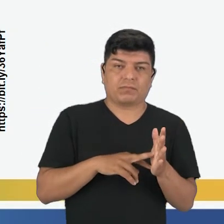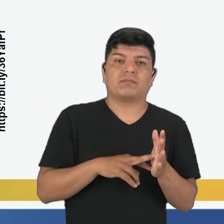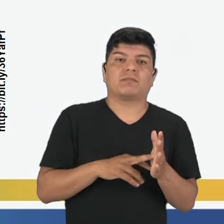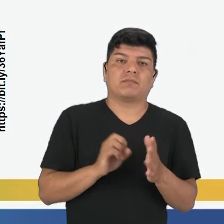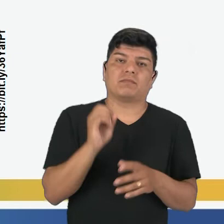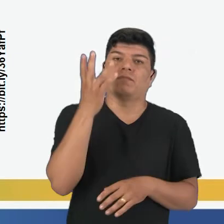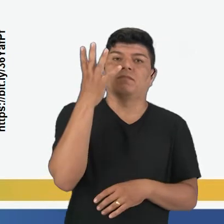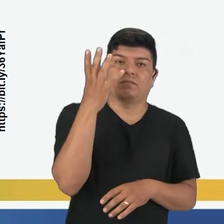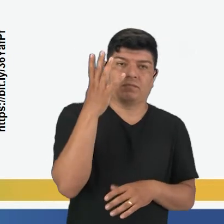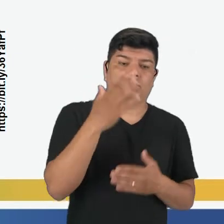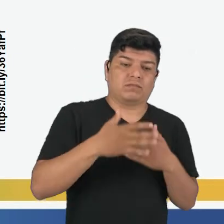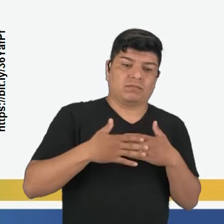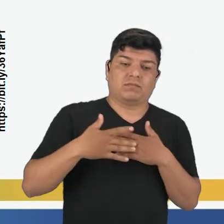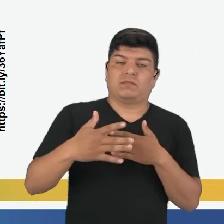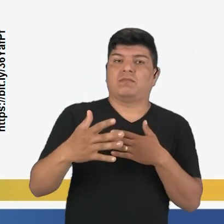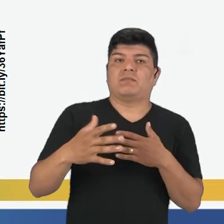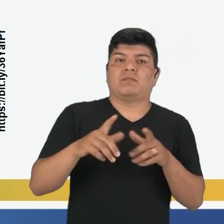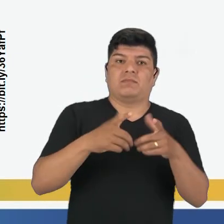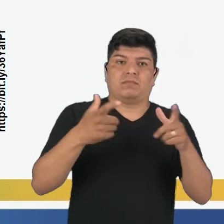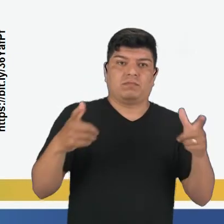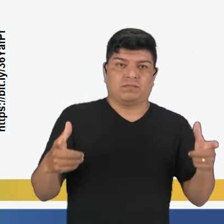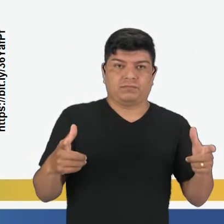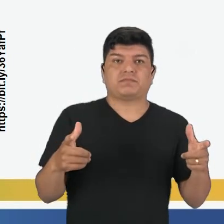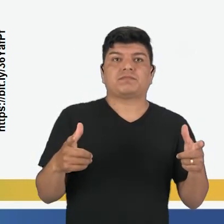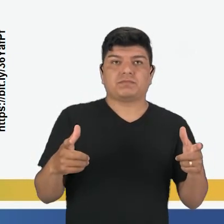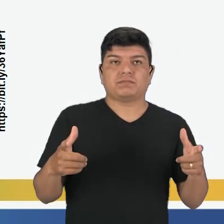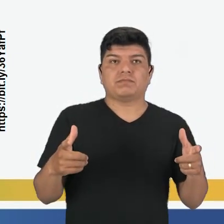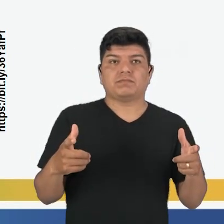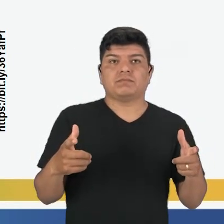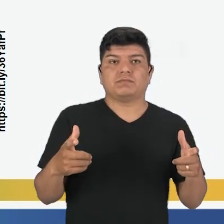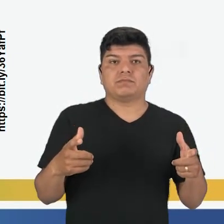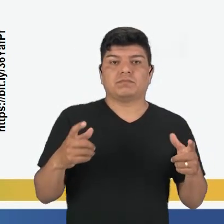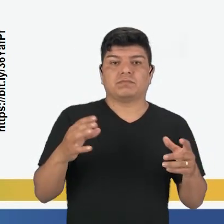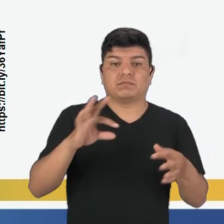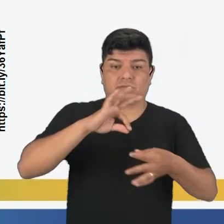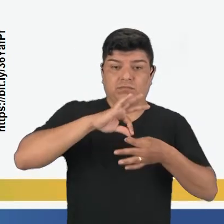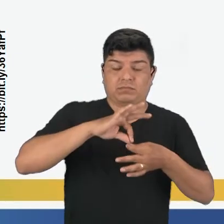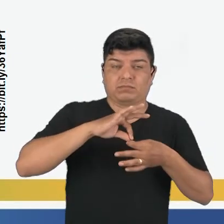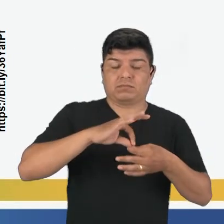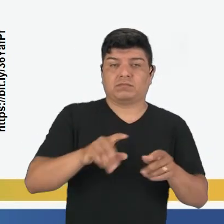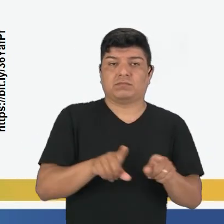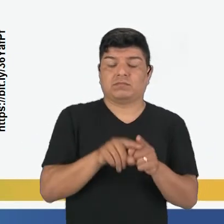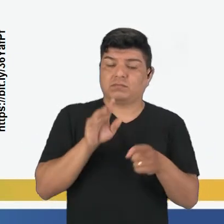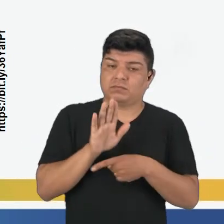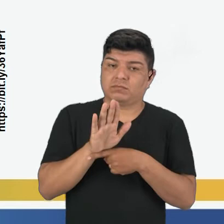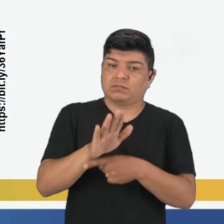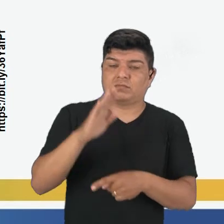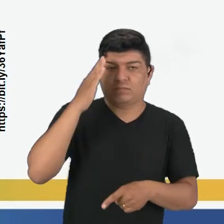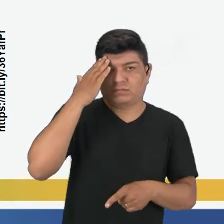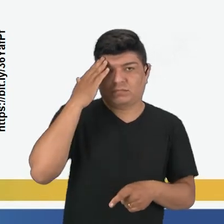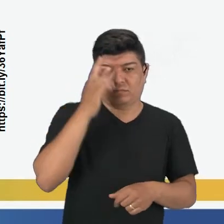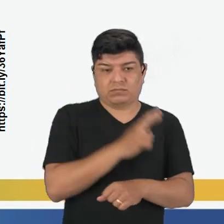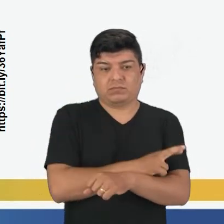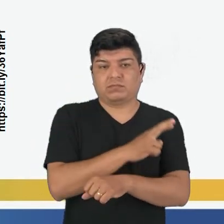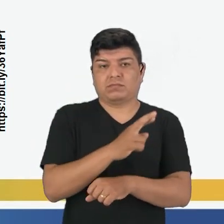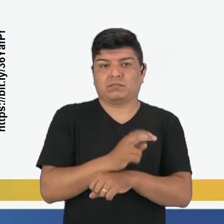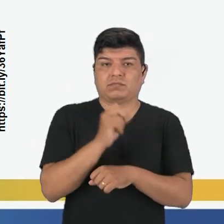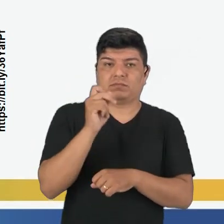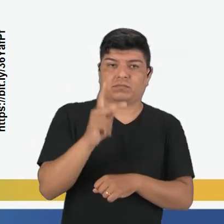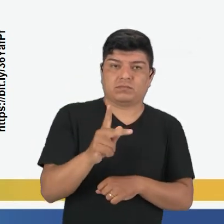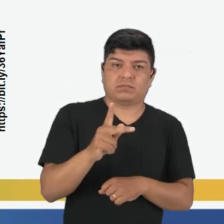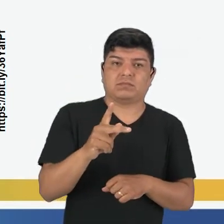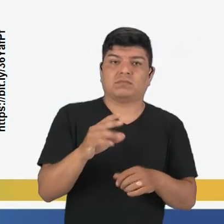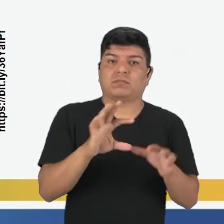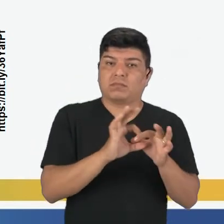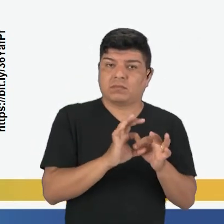a eventos a partir de uma dimensão atemporal, de uma dimensão espiritual que contribui para a compreensão daquela religião. É ponte